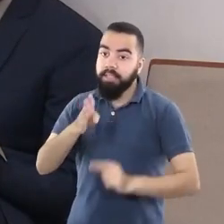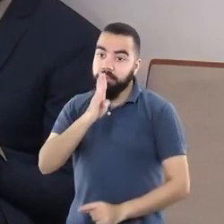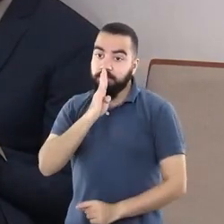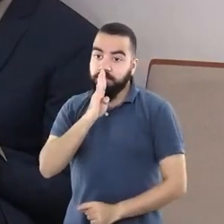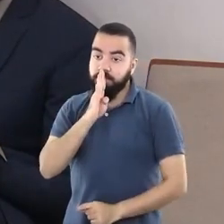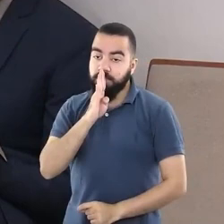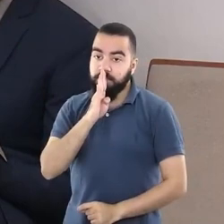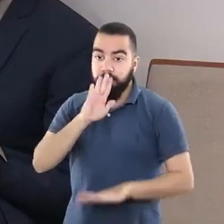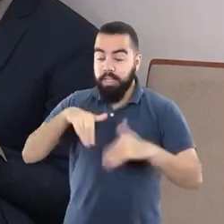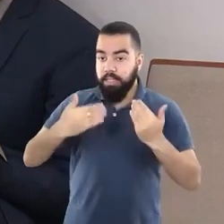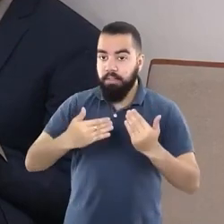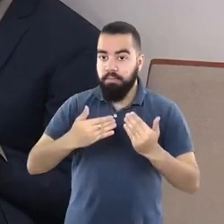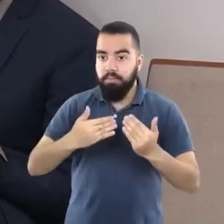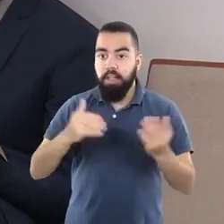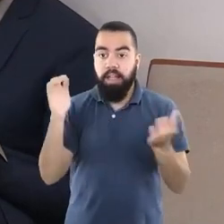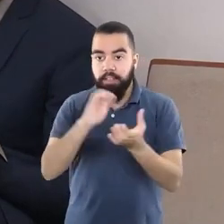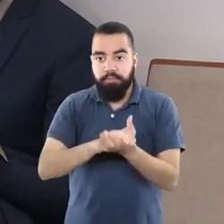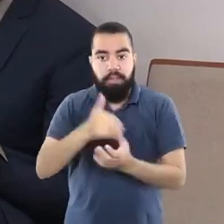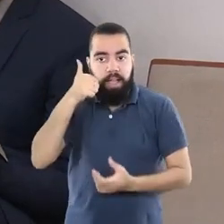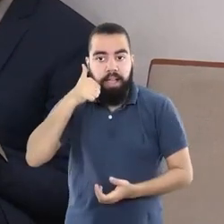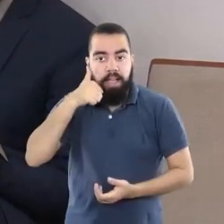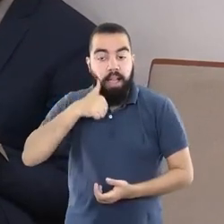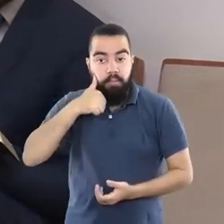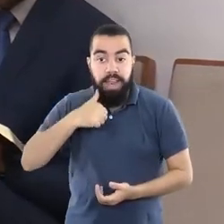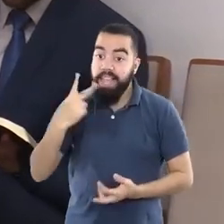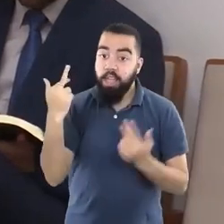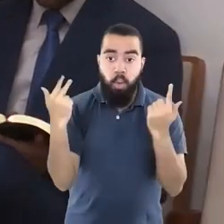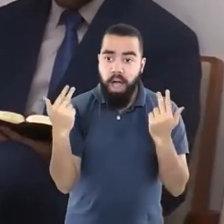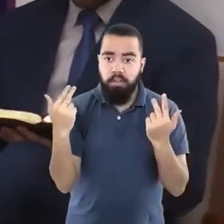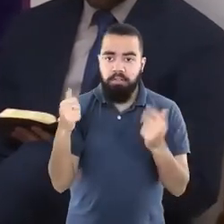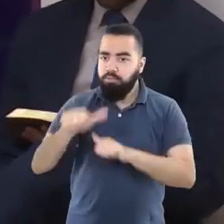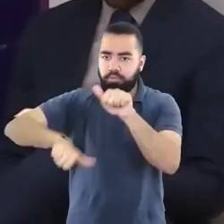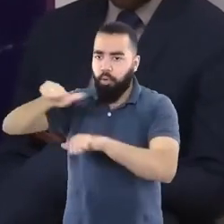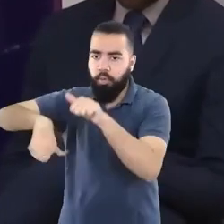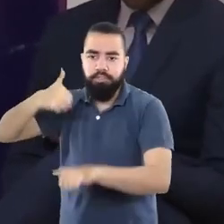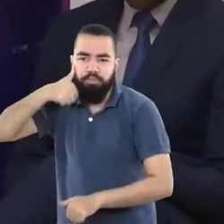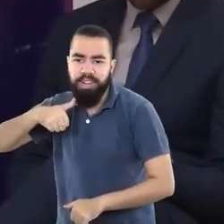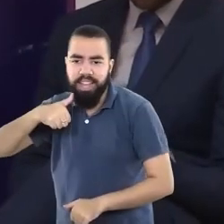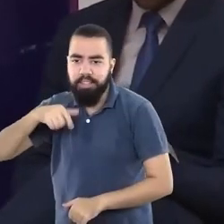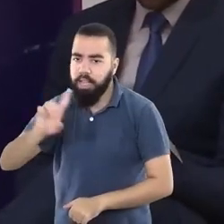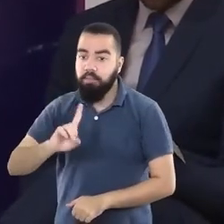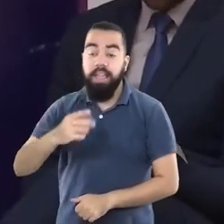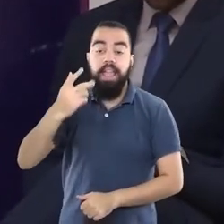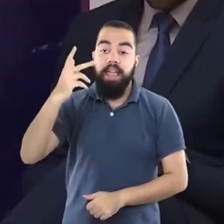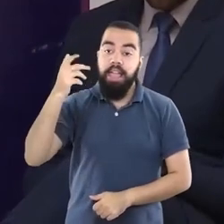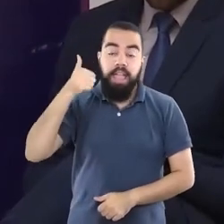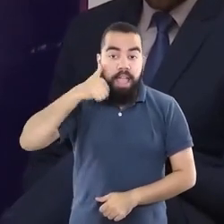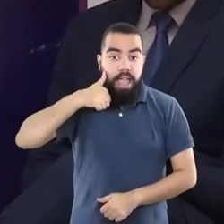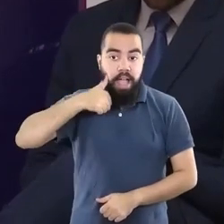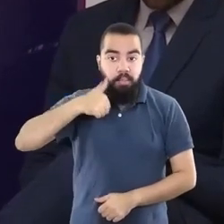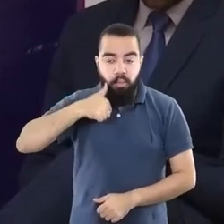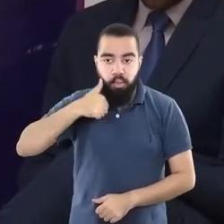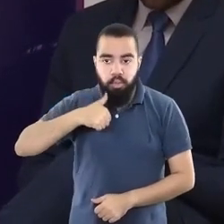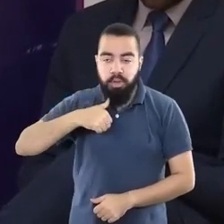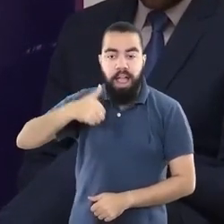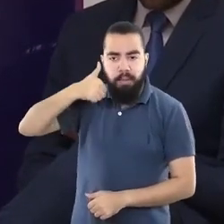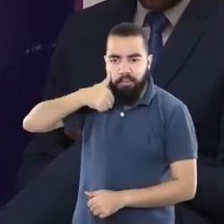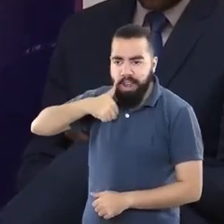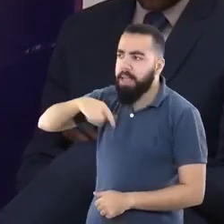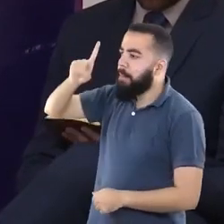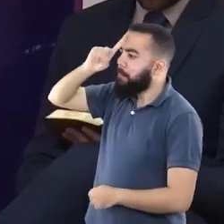E para casar com a mesma mulher, que desejou para ele a morte, ou mandou ele morrer, na hora do